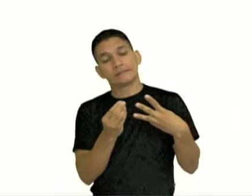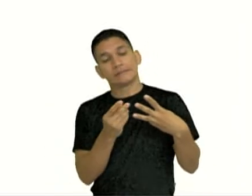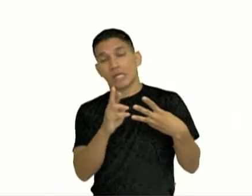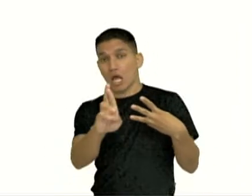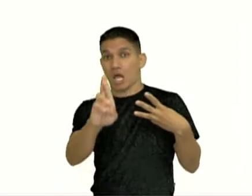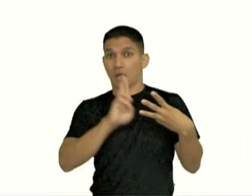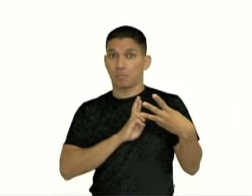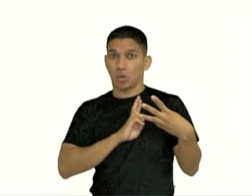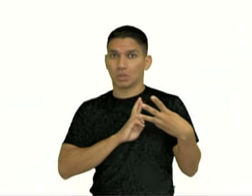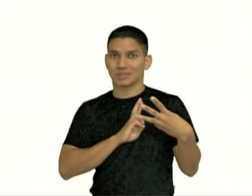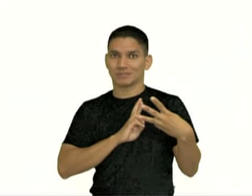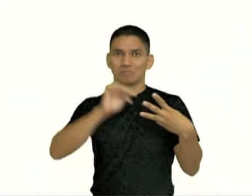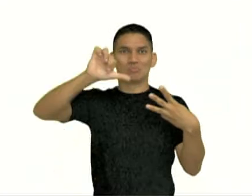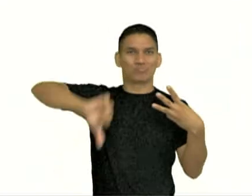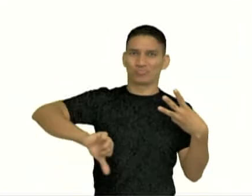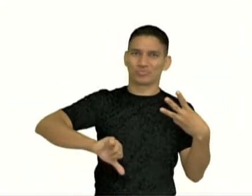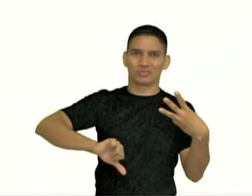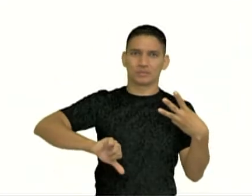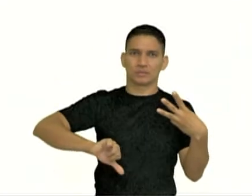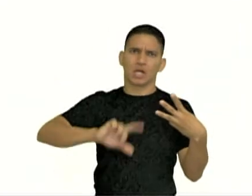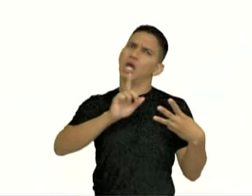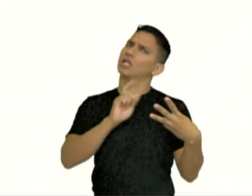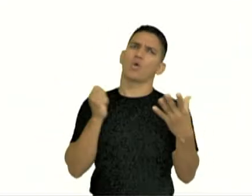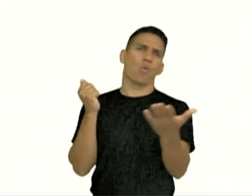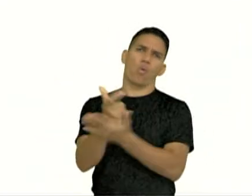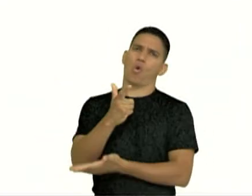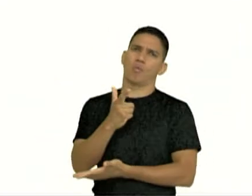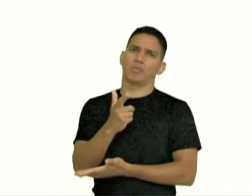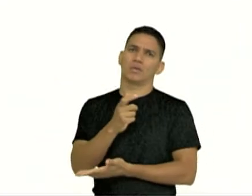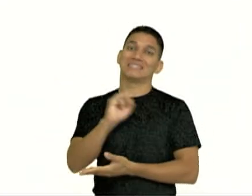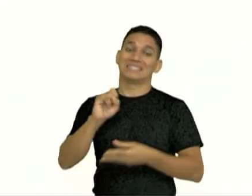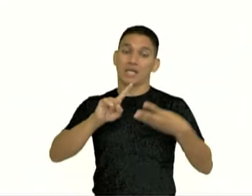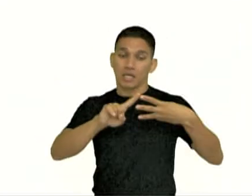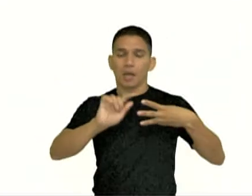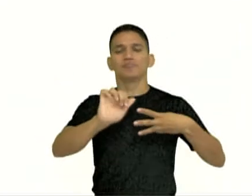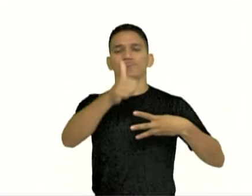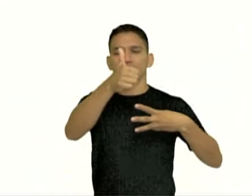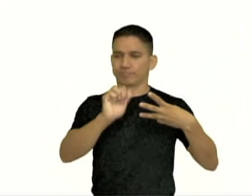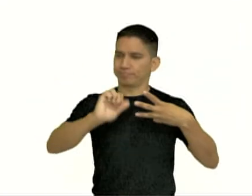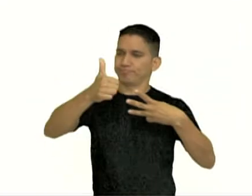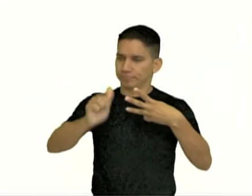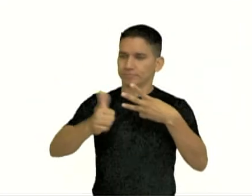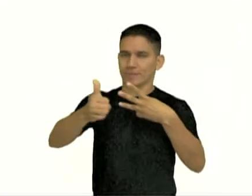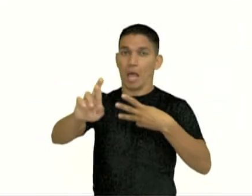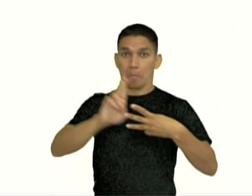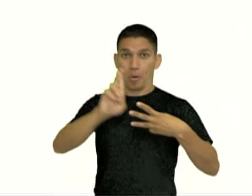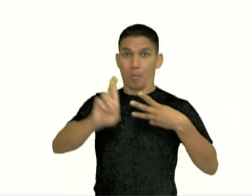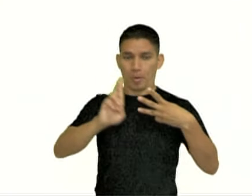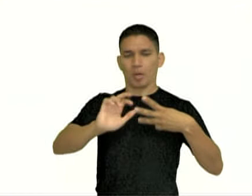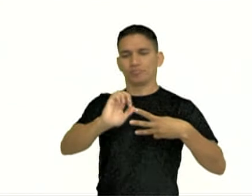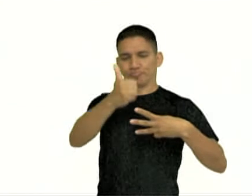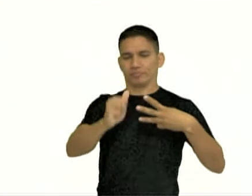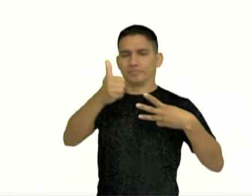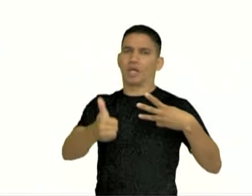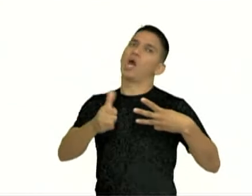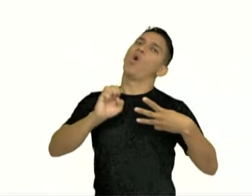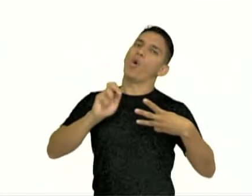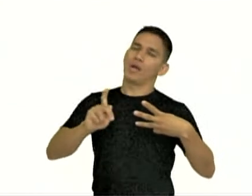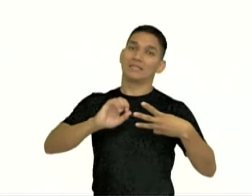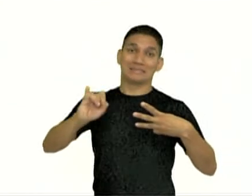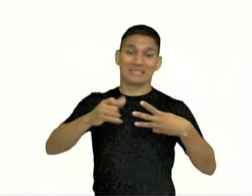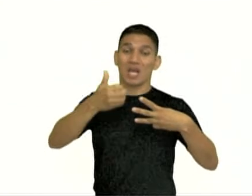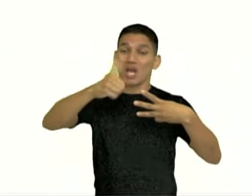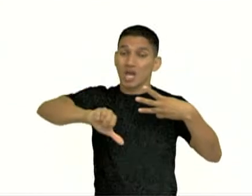não seja positiva, não compre, que aí não está sendo uma boa compra, não está sendo um consumo